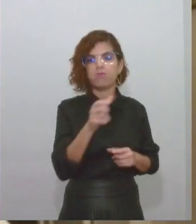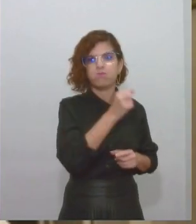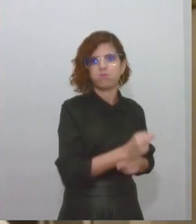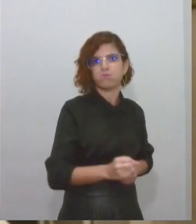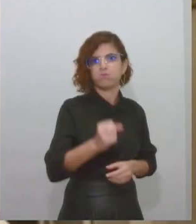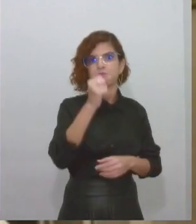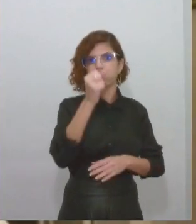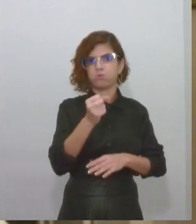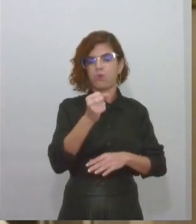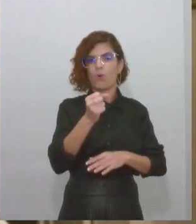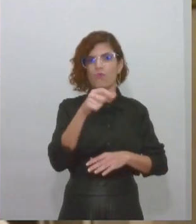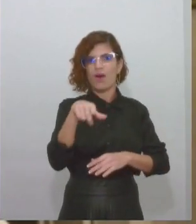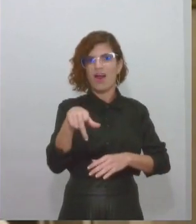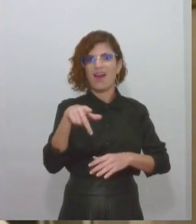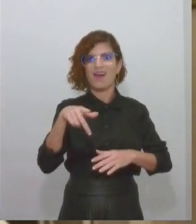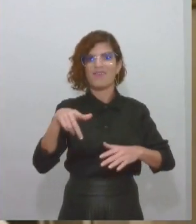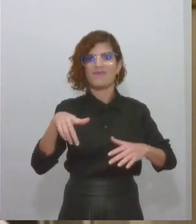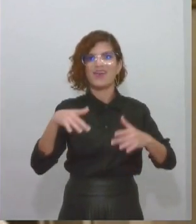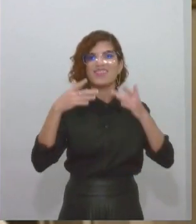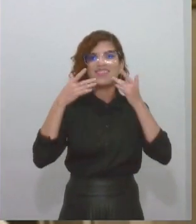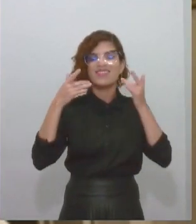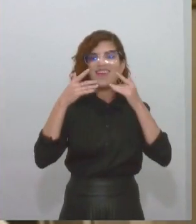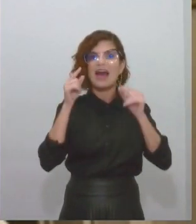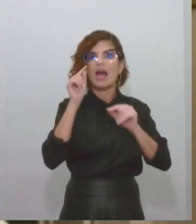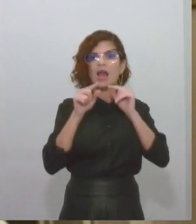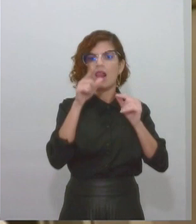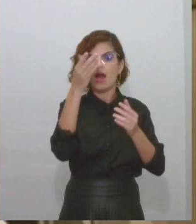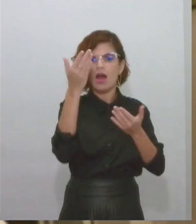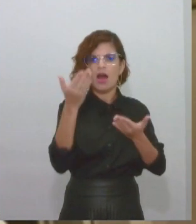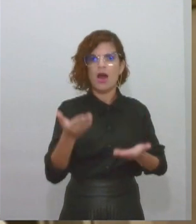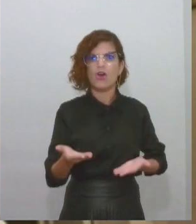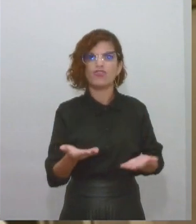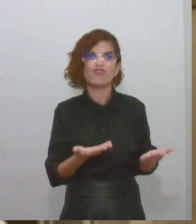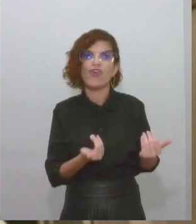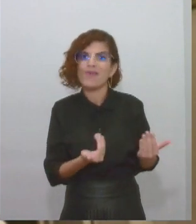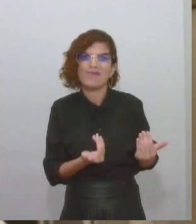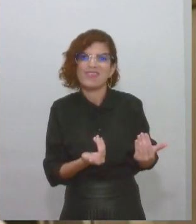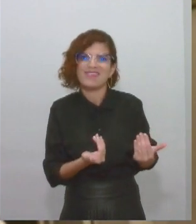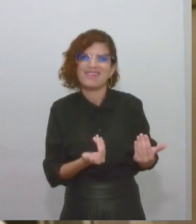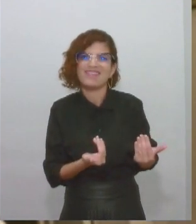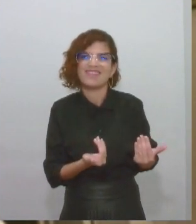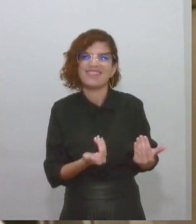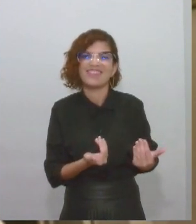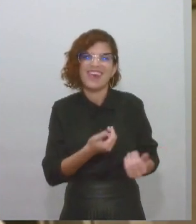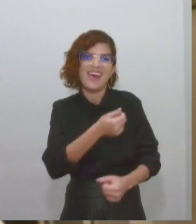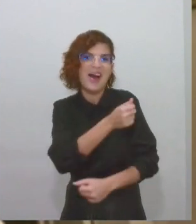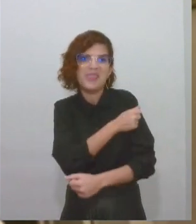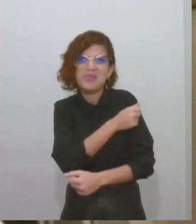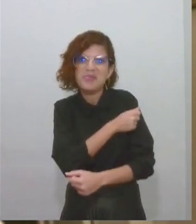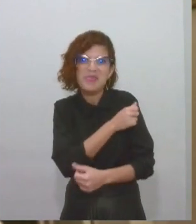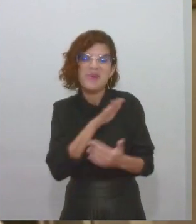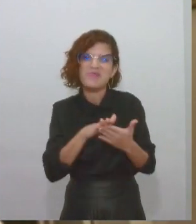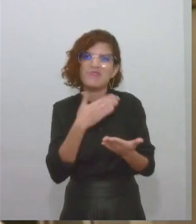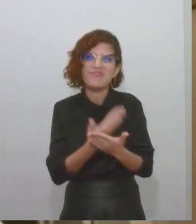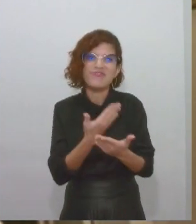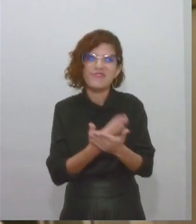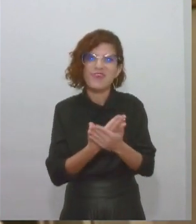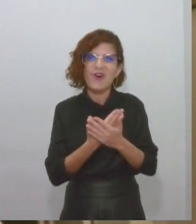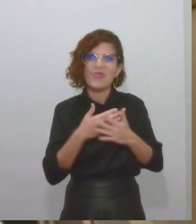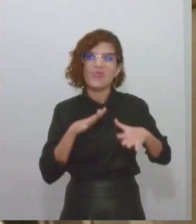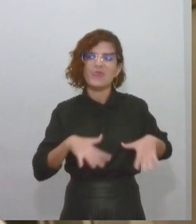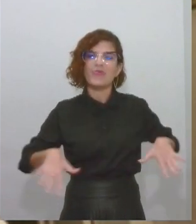Tube Arte o jovem, o estudante, todas as escolas municipais, estaduais,